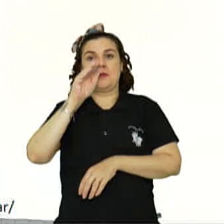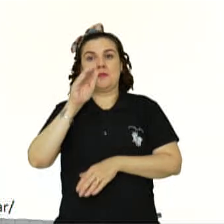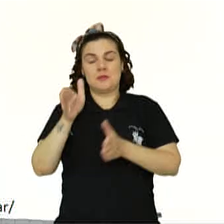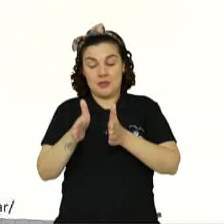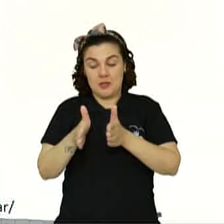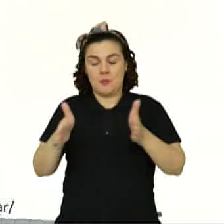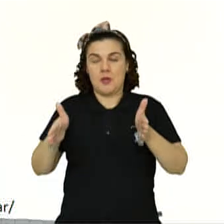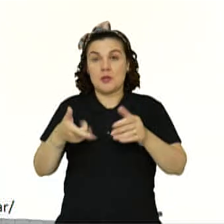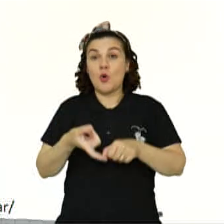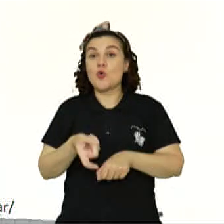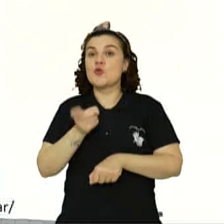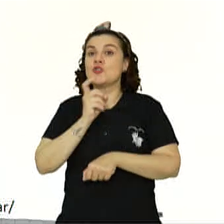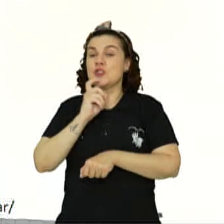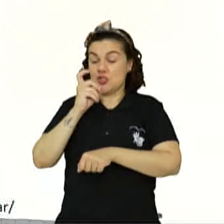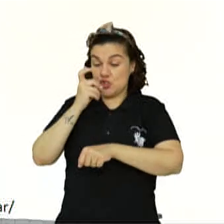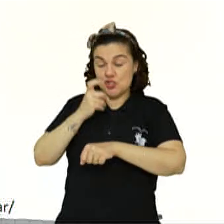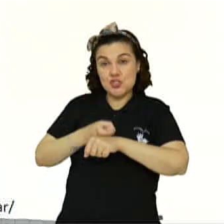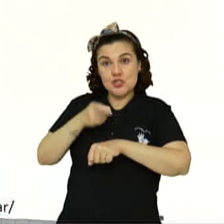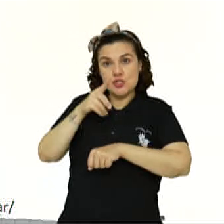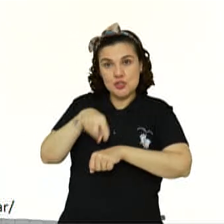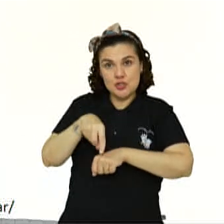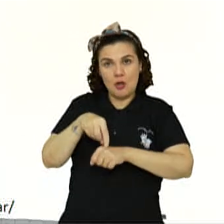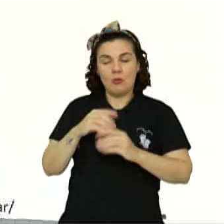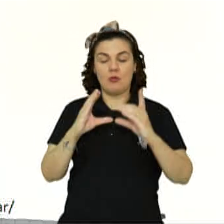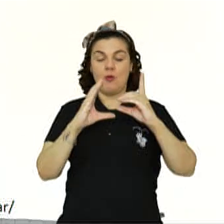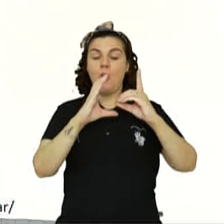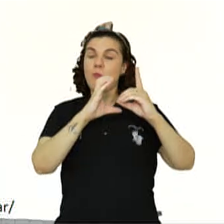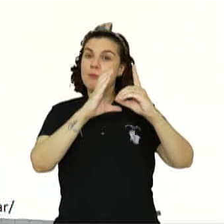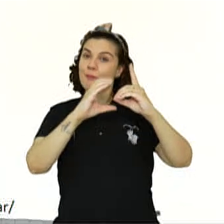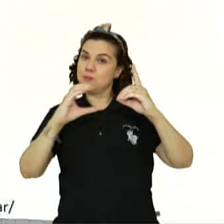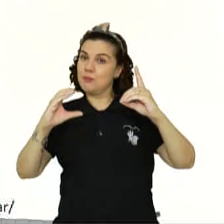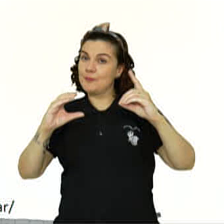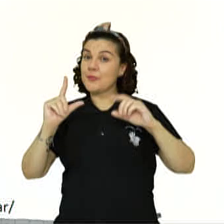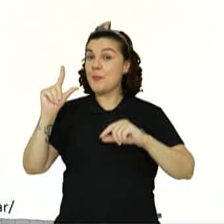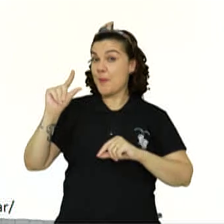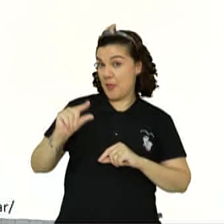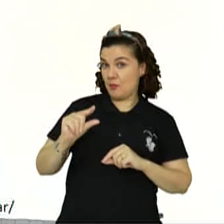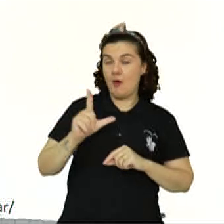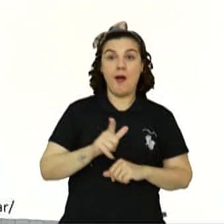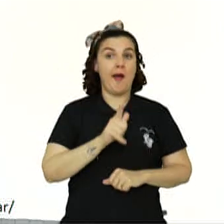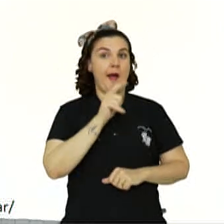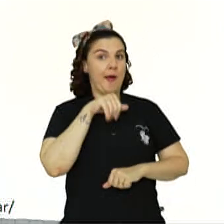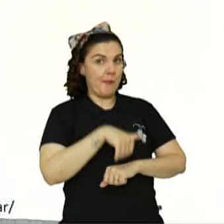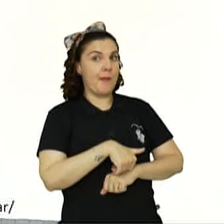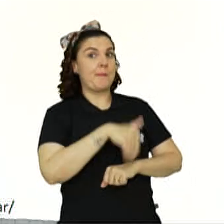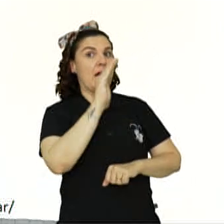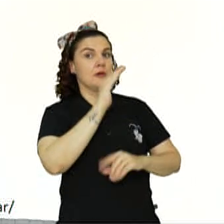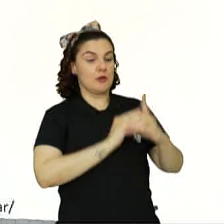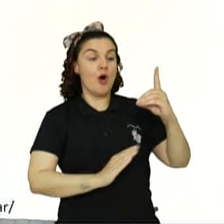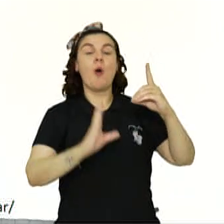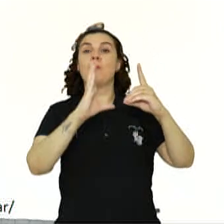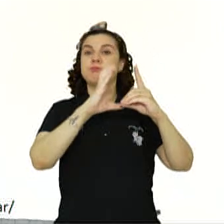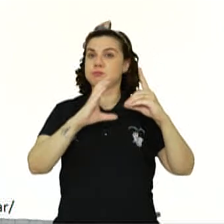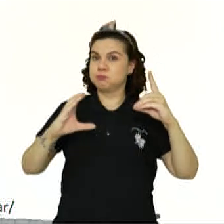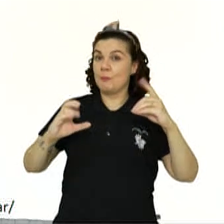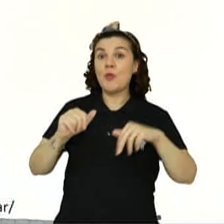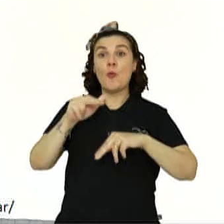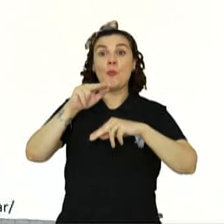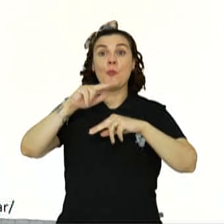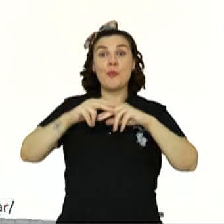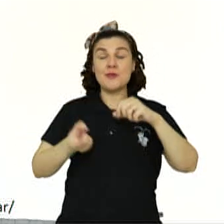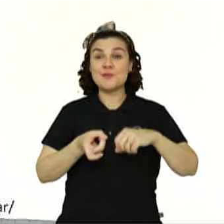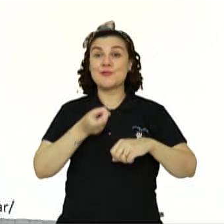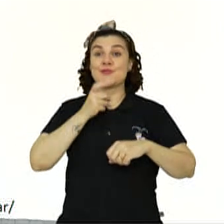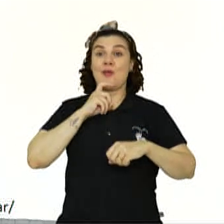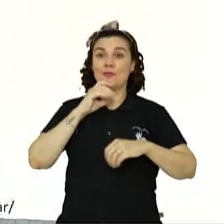o gelo tenha uma densidade menor que a água em estado líquido. É por isso que ele acaba flutuando, em vez